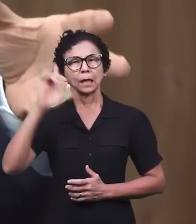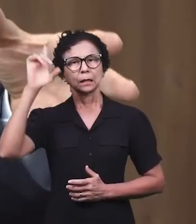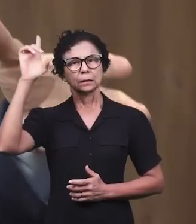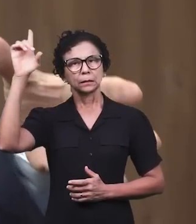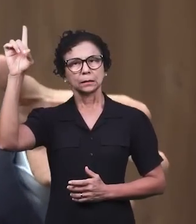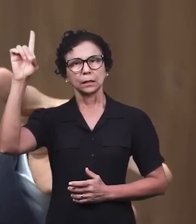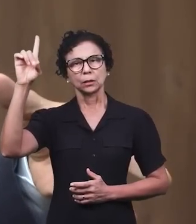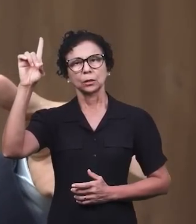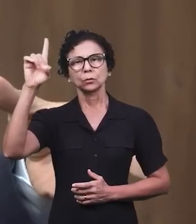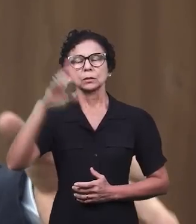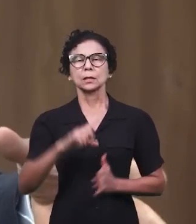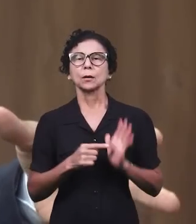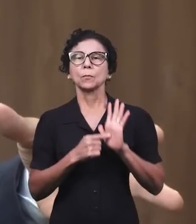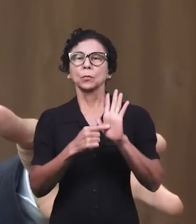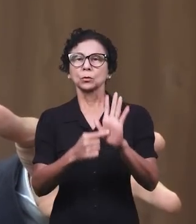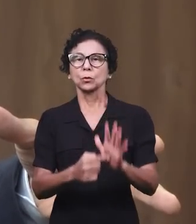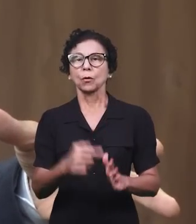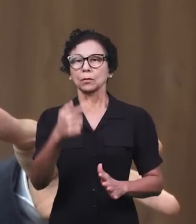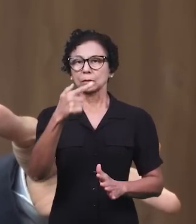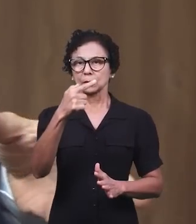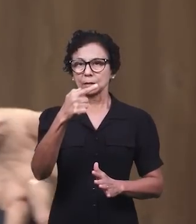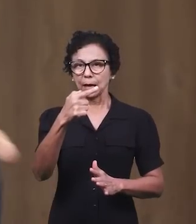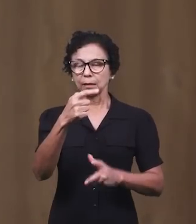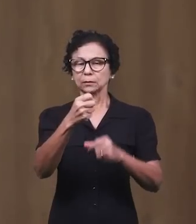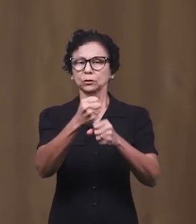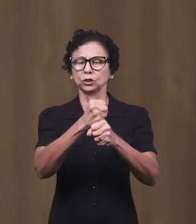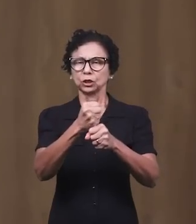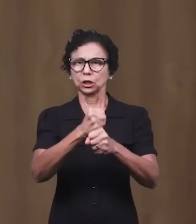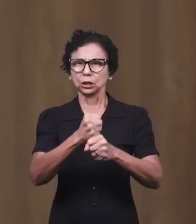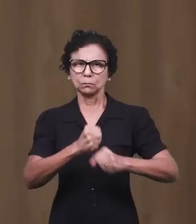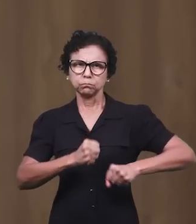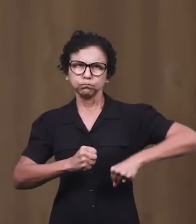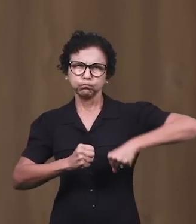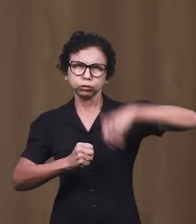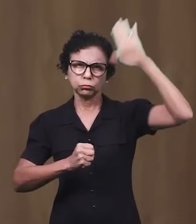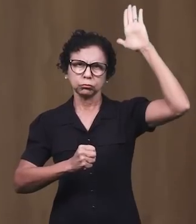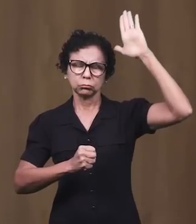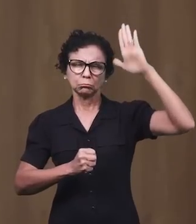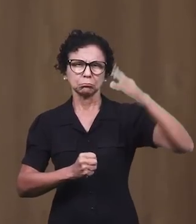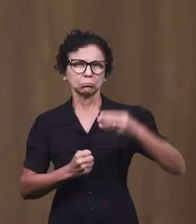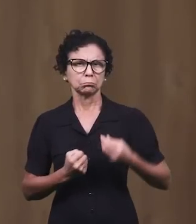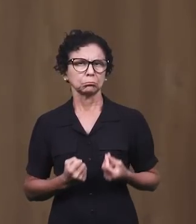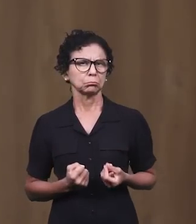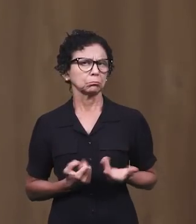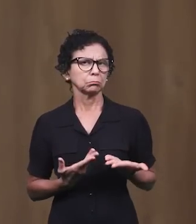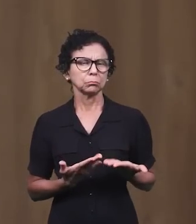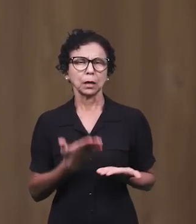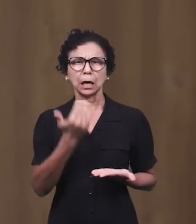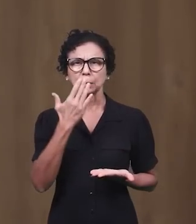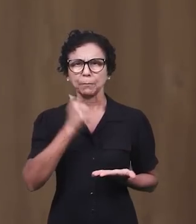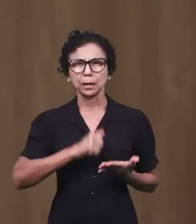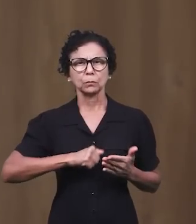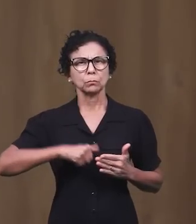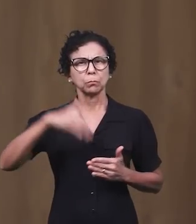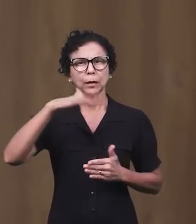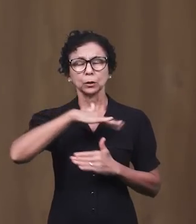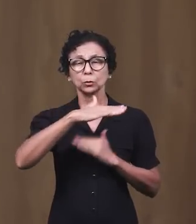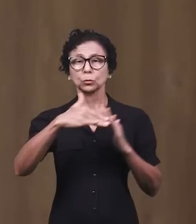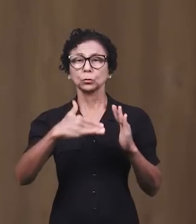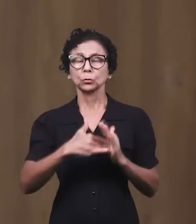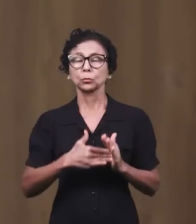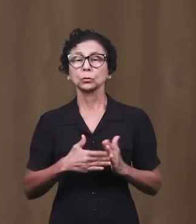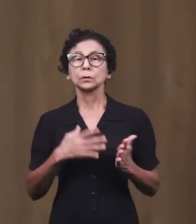haveriam 7 anos de muita fartura e depois 7 anos de uma grande fome. O que ele fez na época da